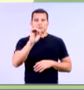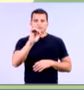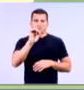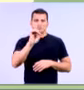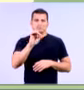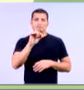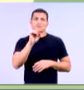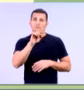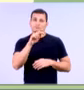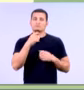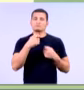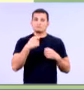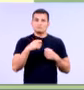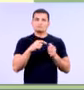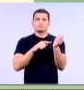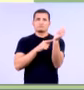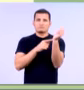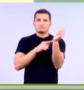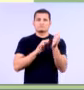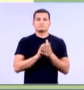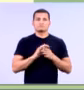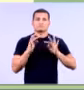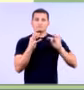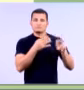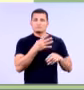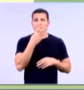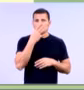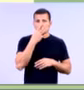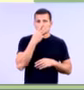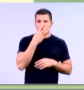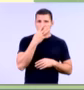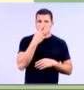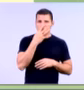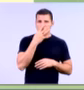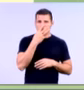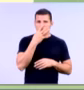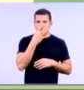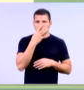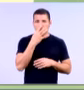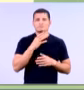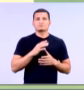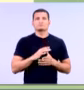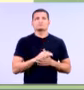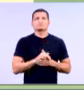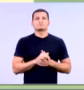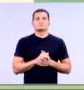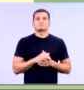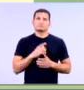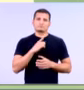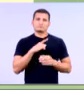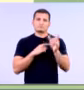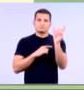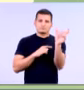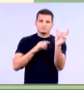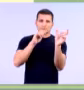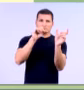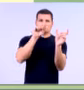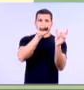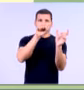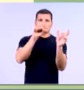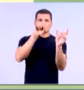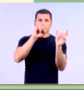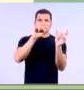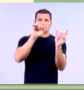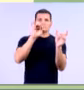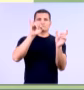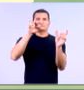preposição. Todos assistiram a um espetáculo deprimente. Muito bem, nós temos o verbo assistir